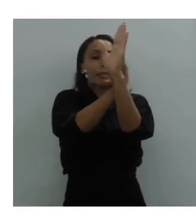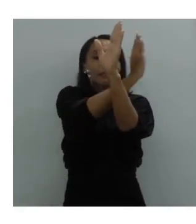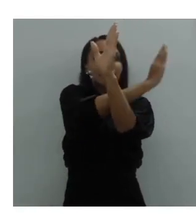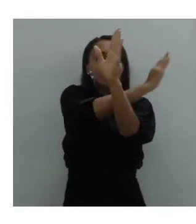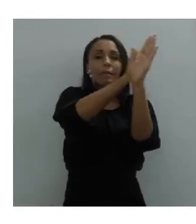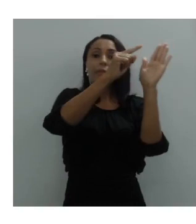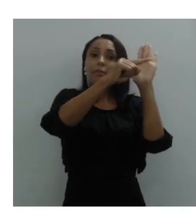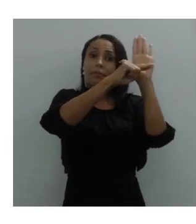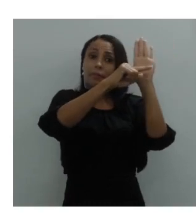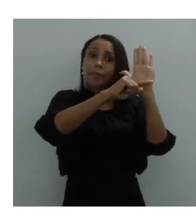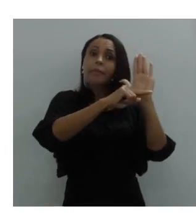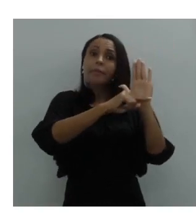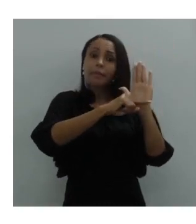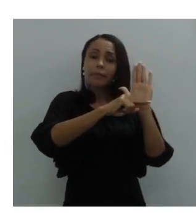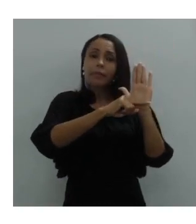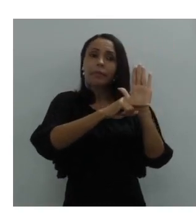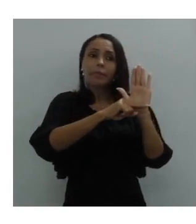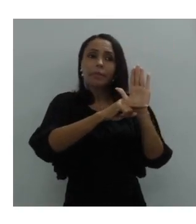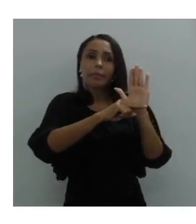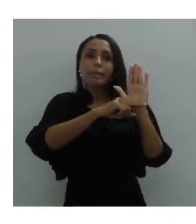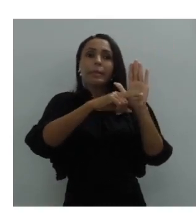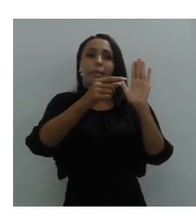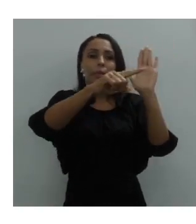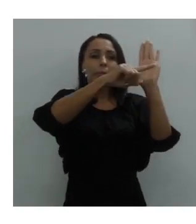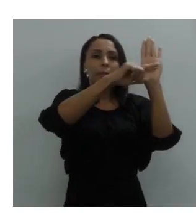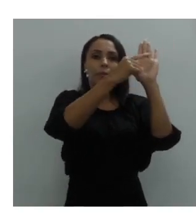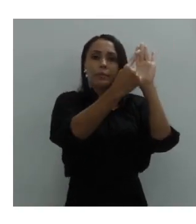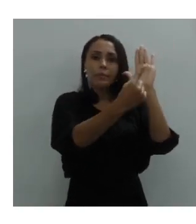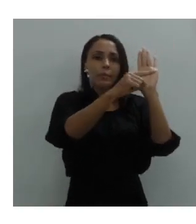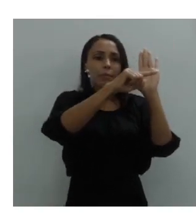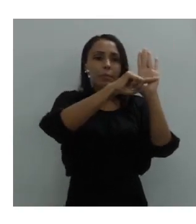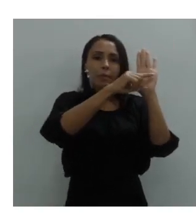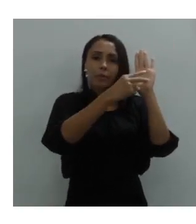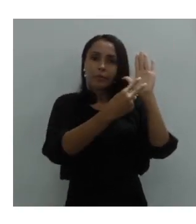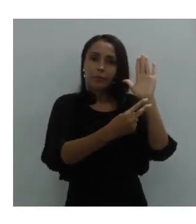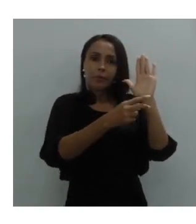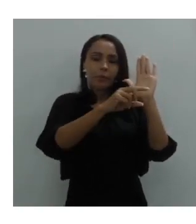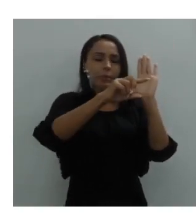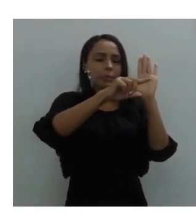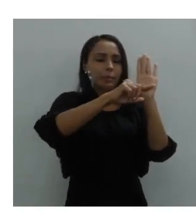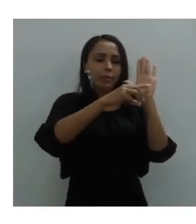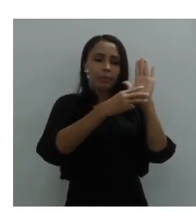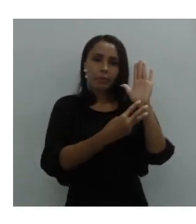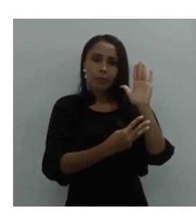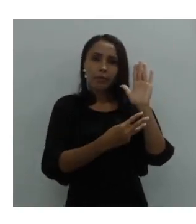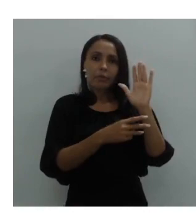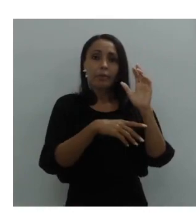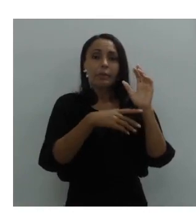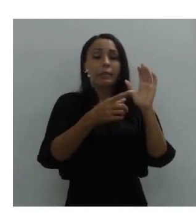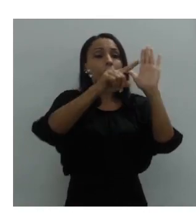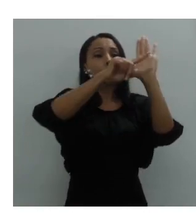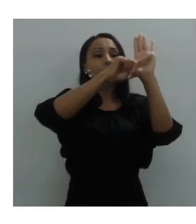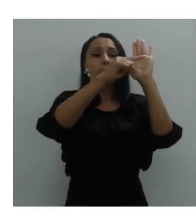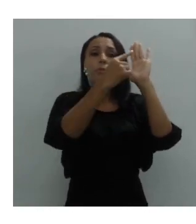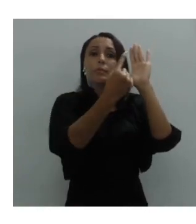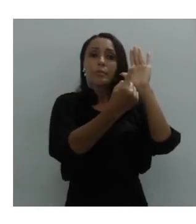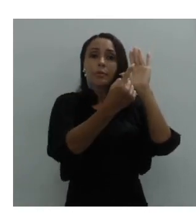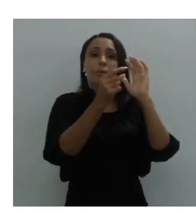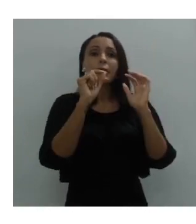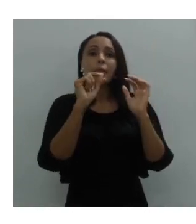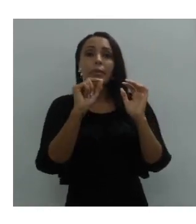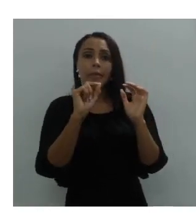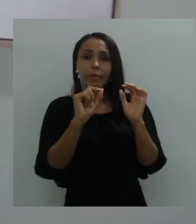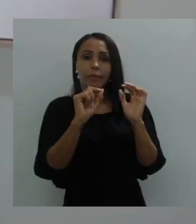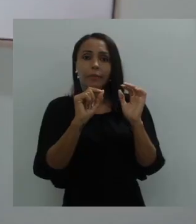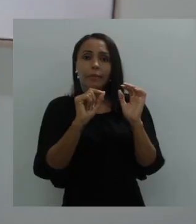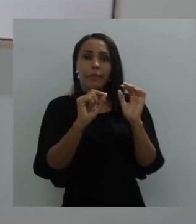números negativos. E quem é? Menos 1, menos 1 quer dizer o quê? Na prática, é você dever R$1 a